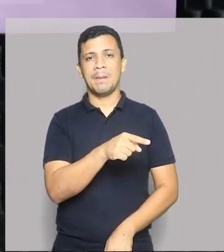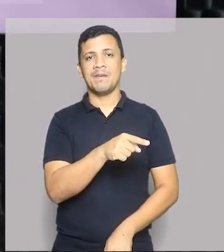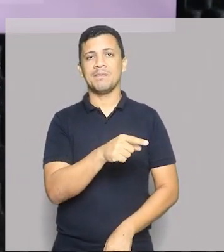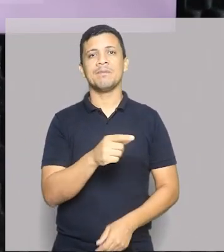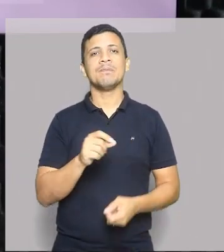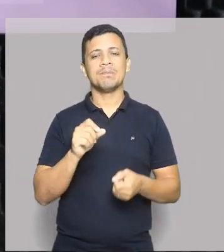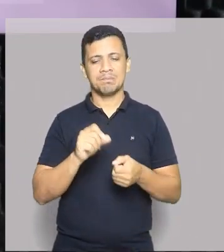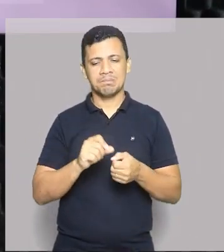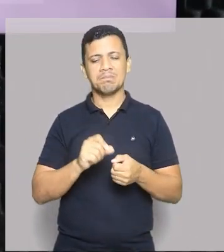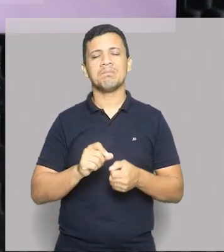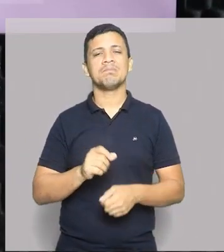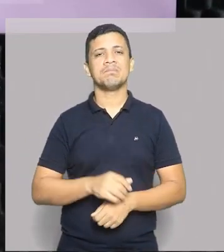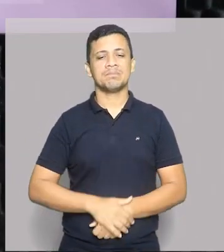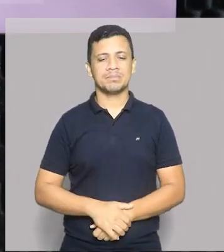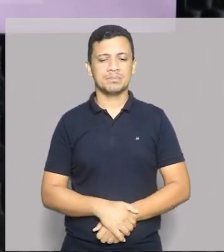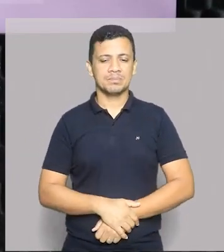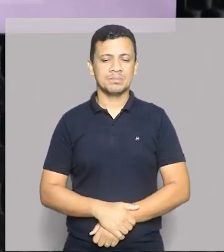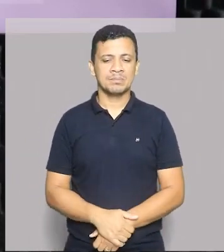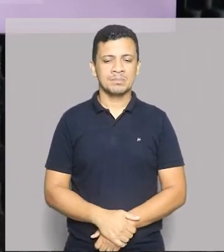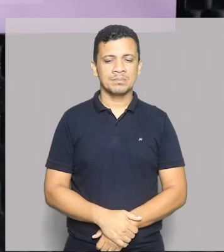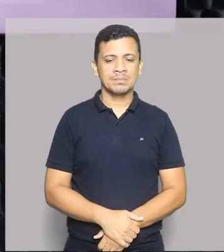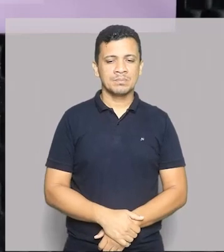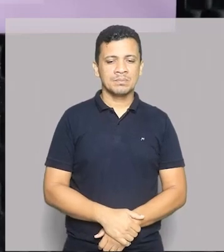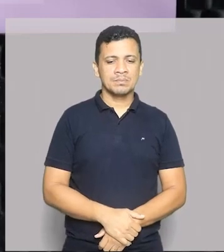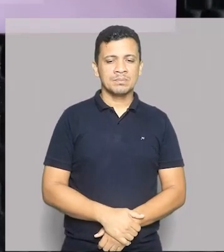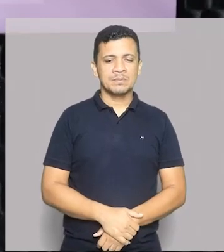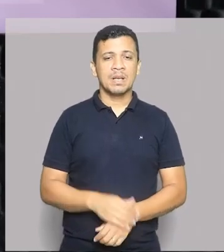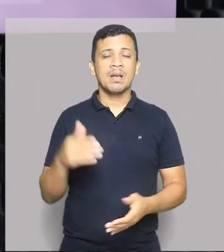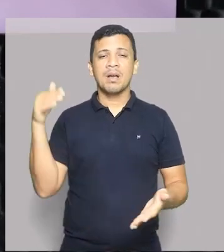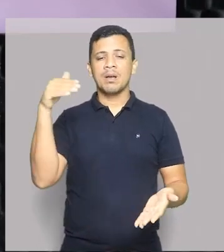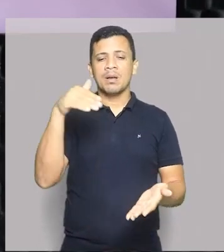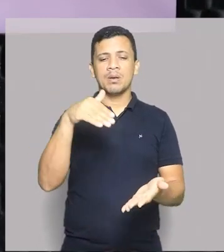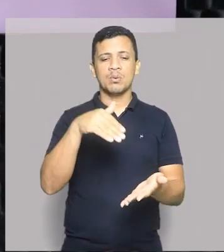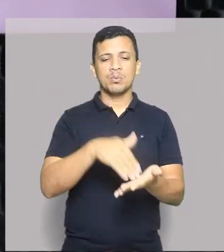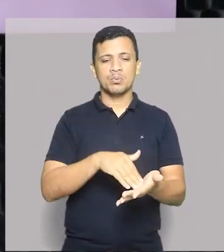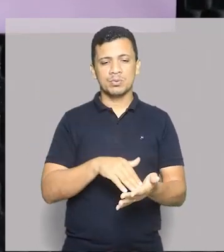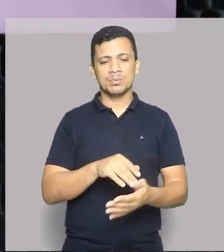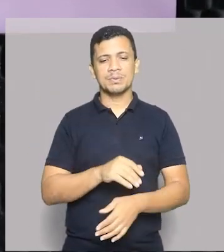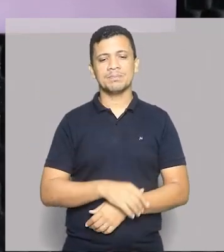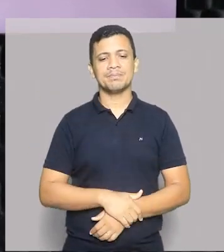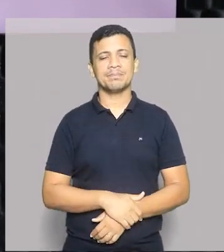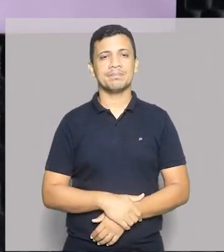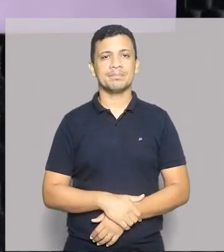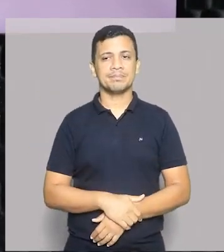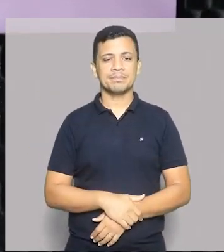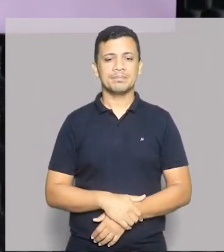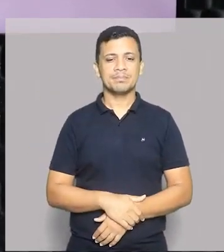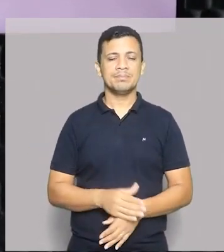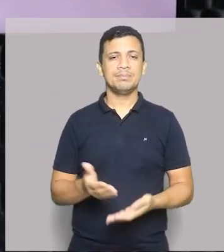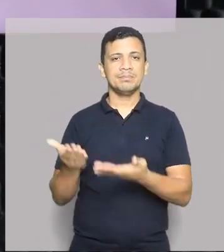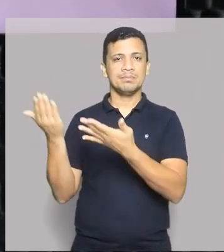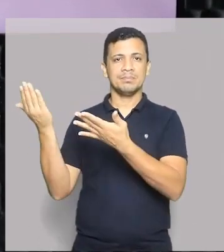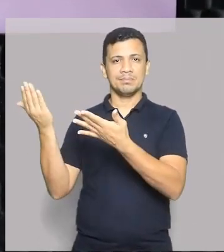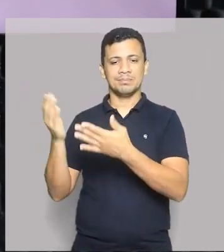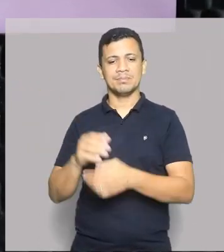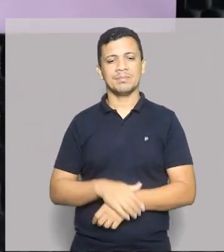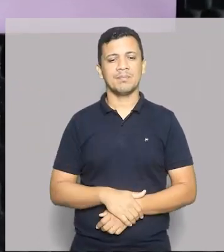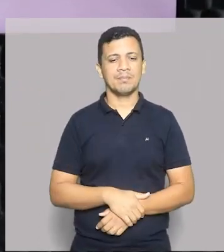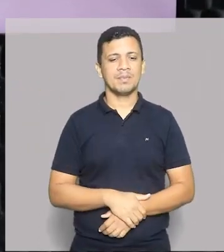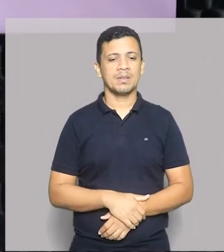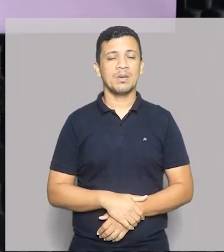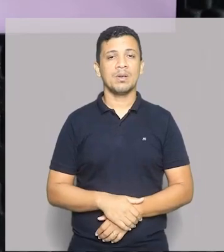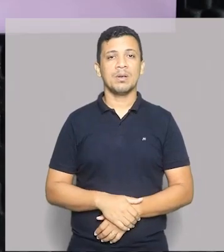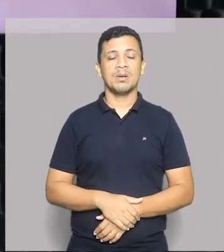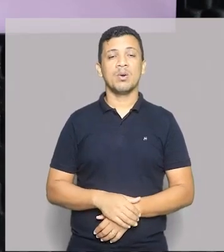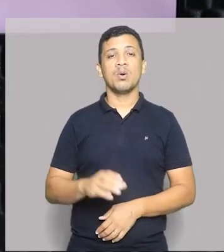Mexa-se. Pronto. A última das orações adverbiais, condicionais dessa primeira parte,